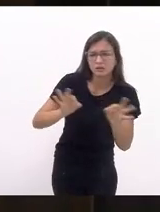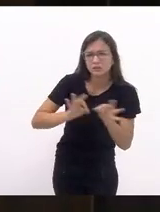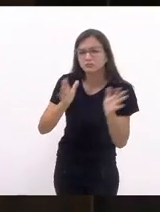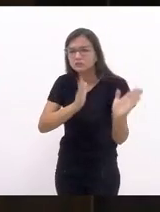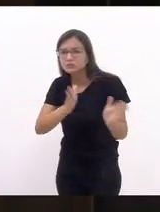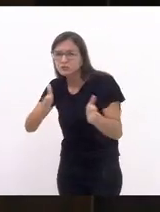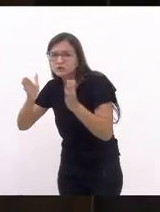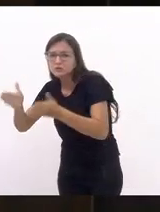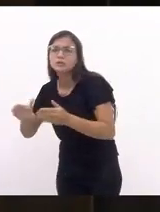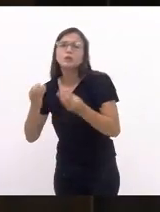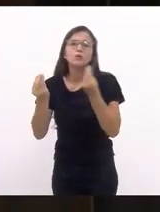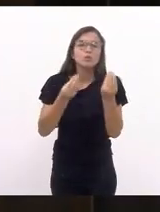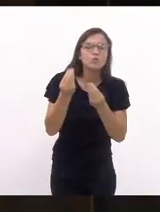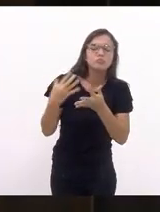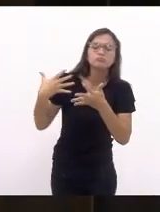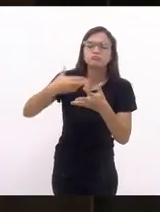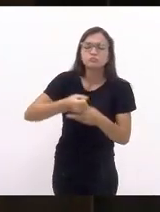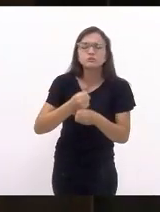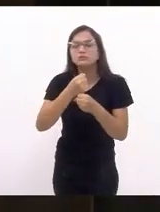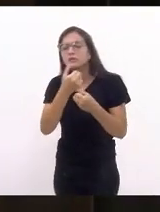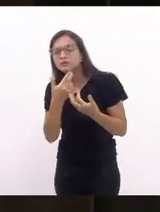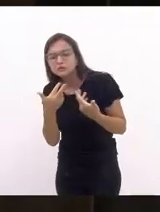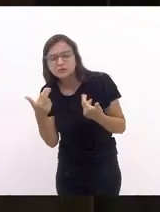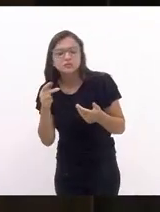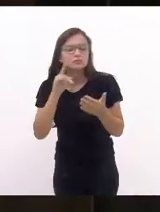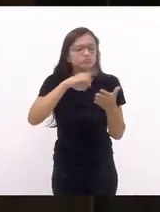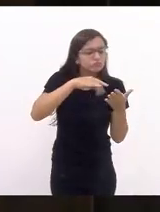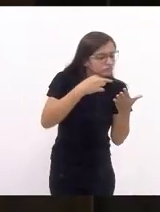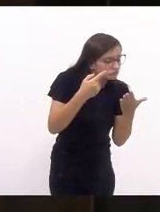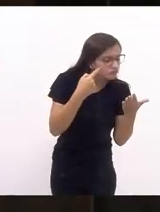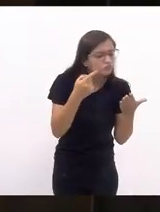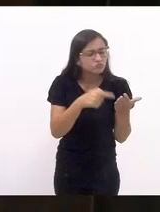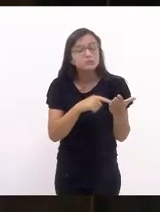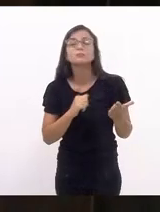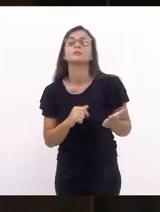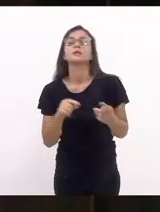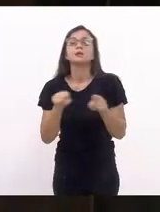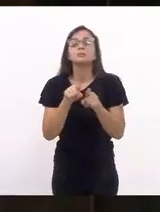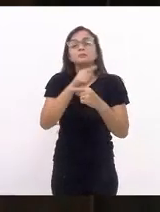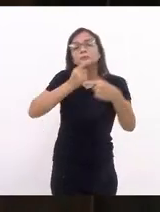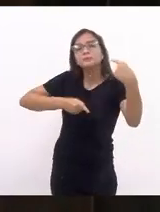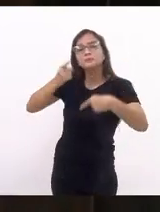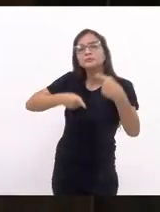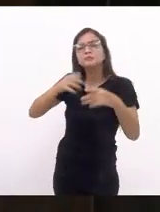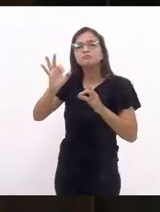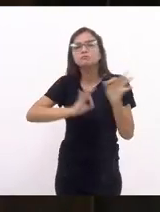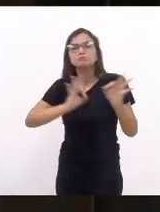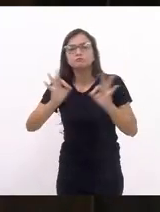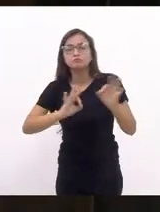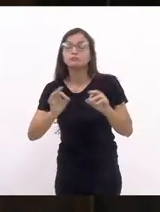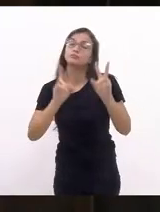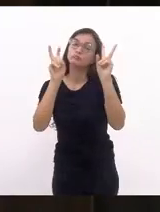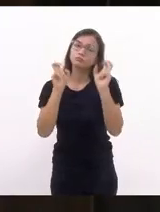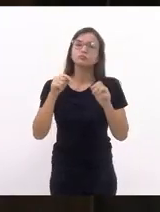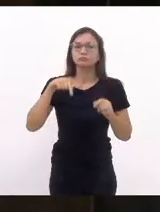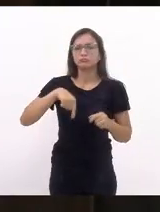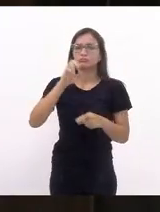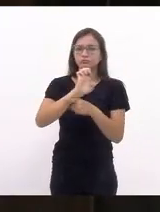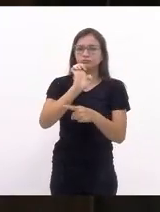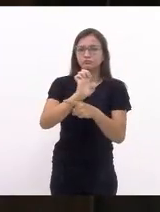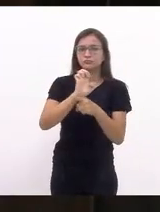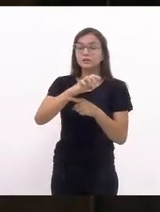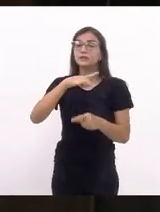e também a montagem de documento e visando qualificar a discussão planejada sobre o nosso estado foram